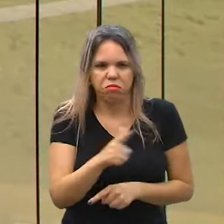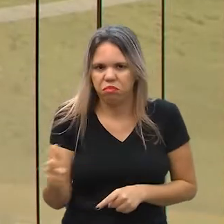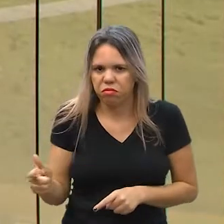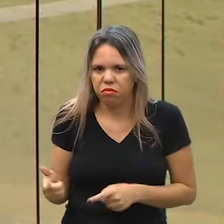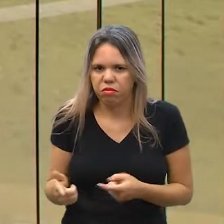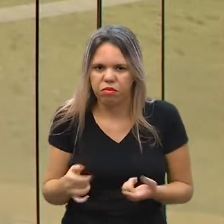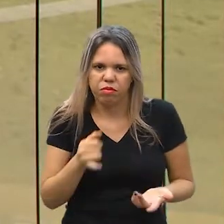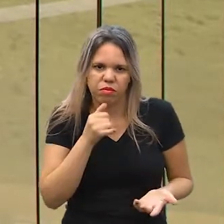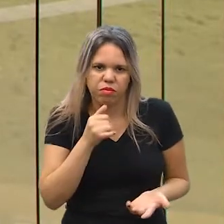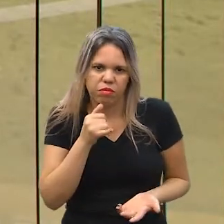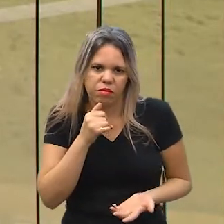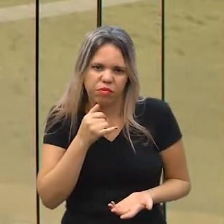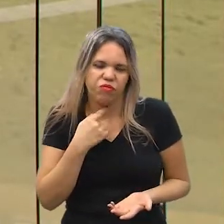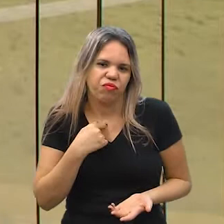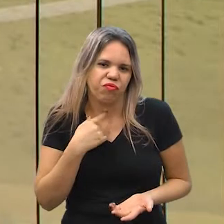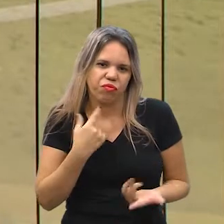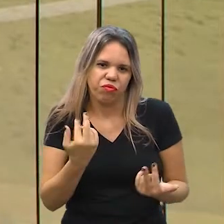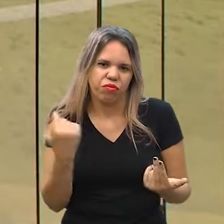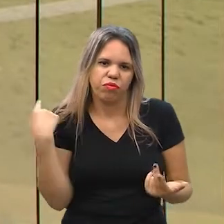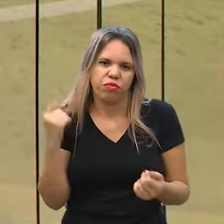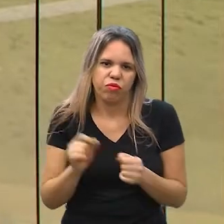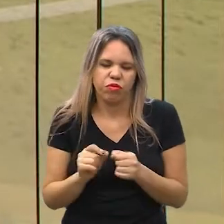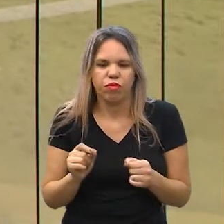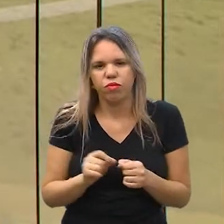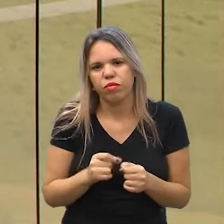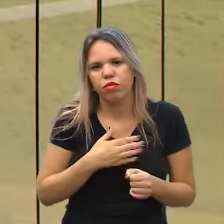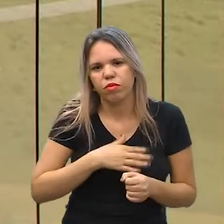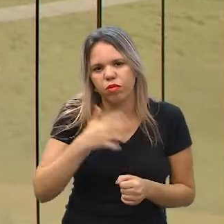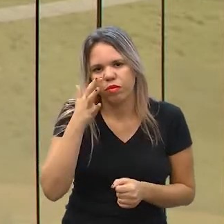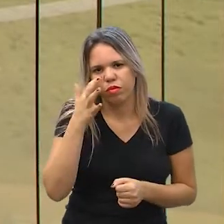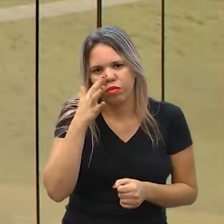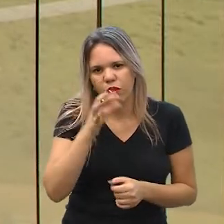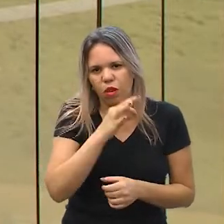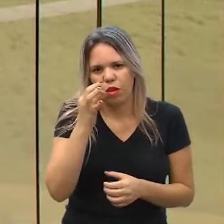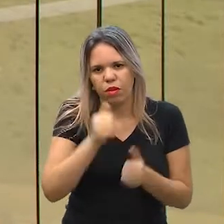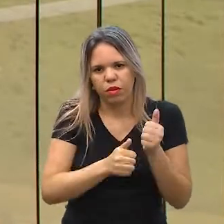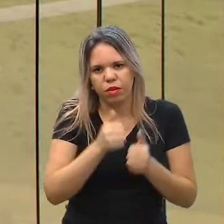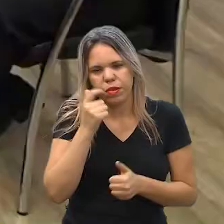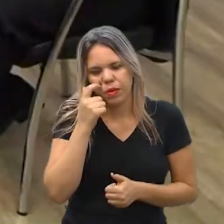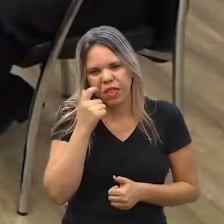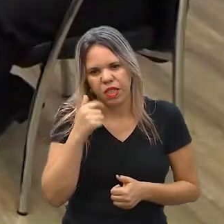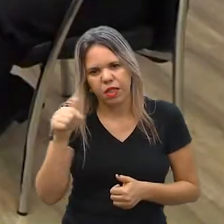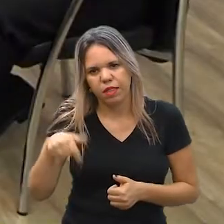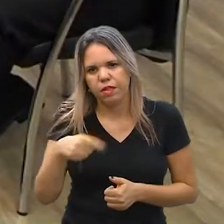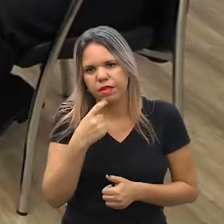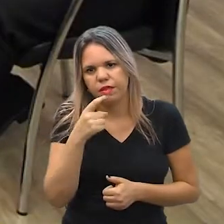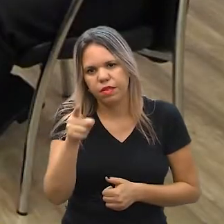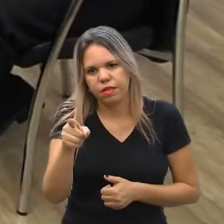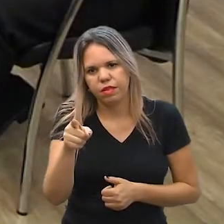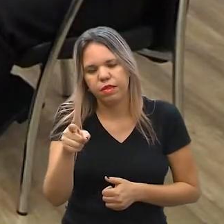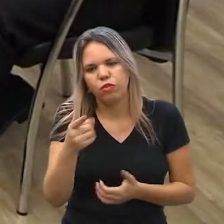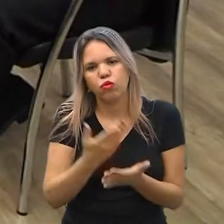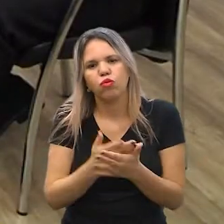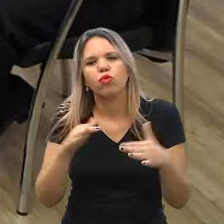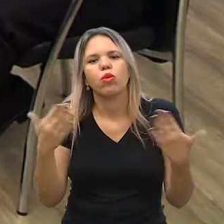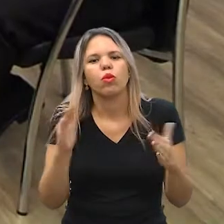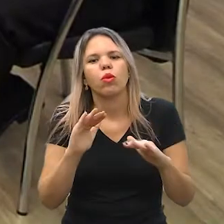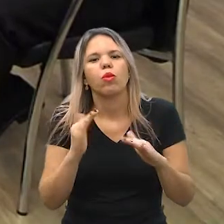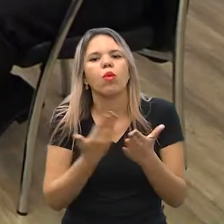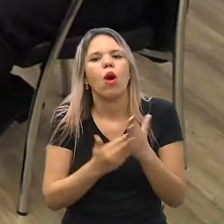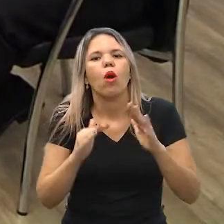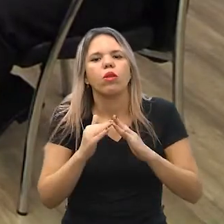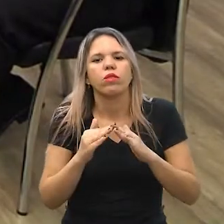não tenho mais a mesma vontade de fazê-lo. Mas admiro um bom futebol. Tá certo. E aqui em Campinas você estudou em